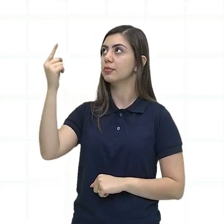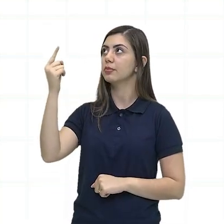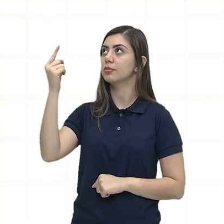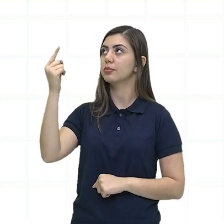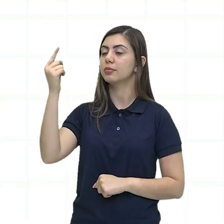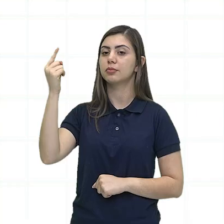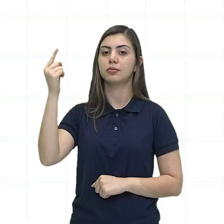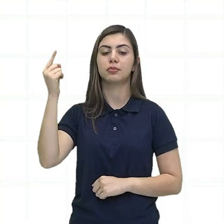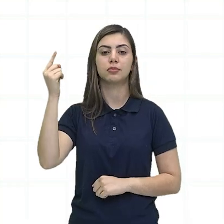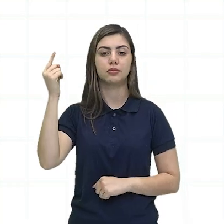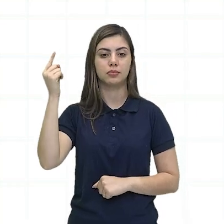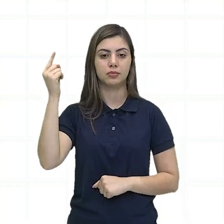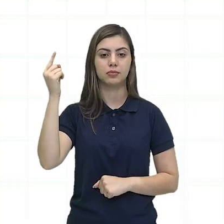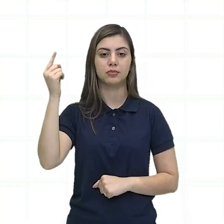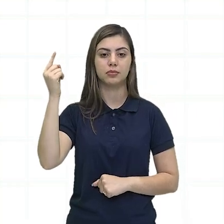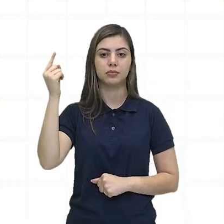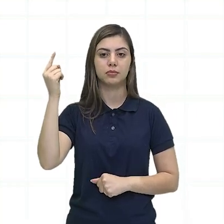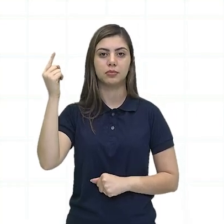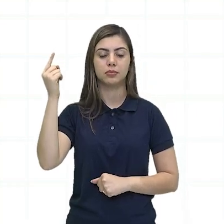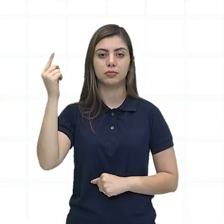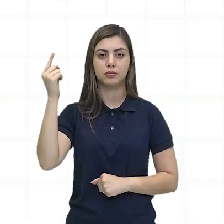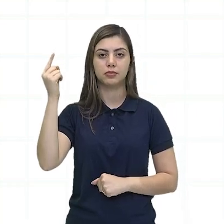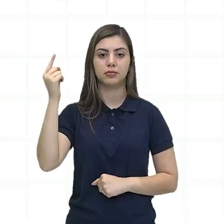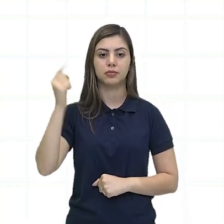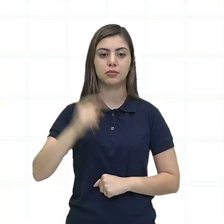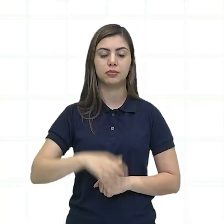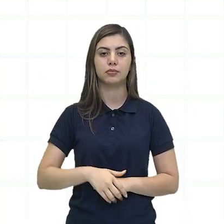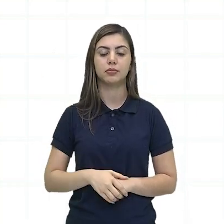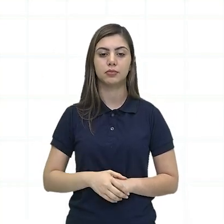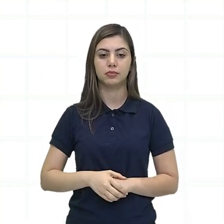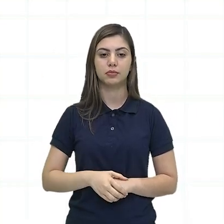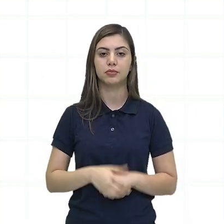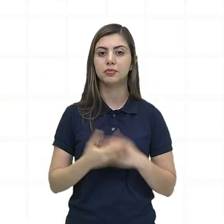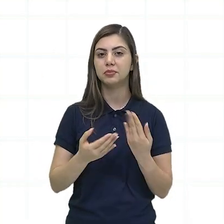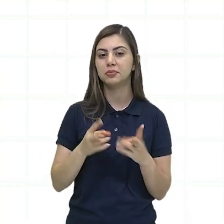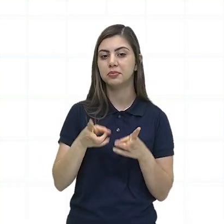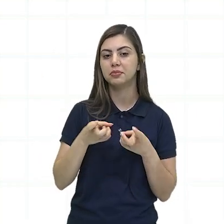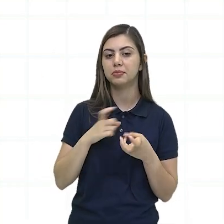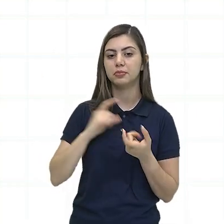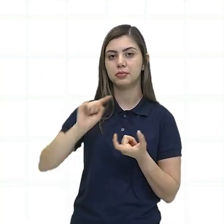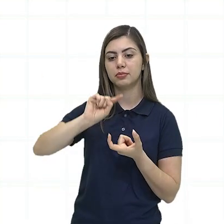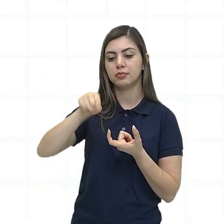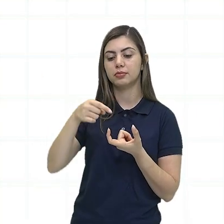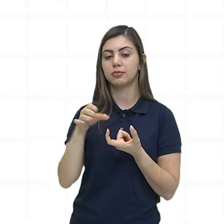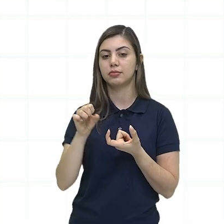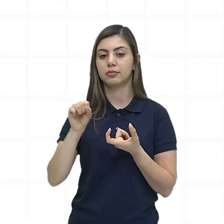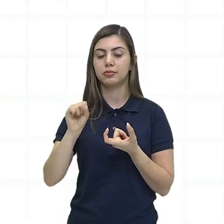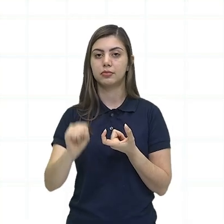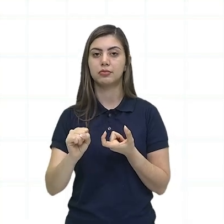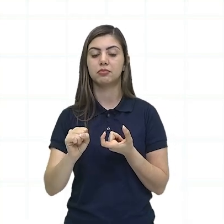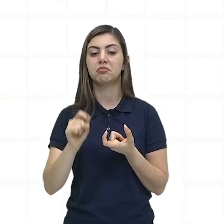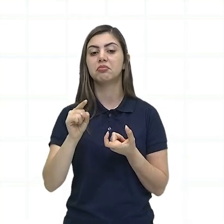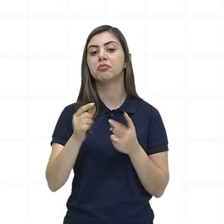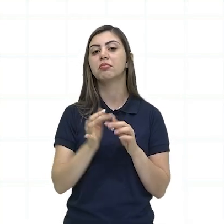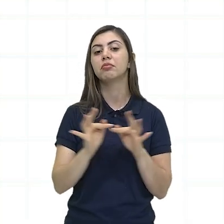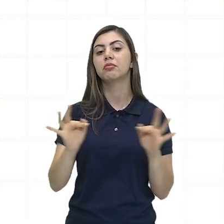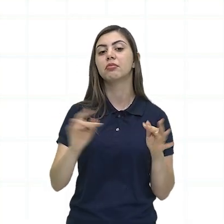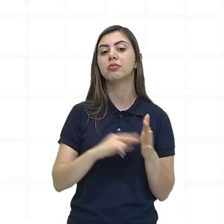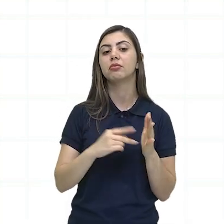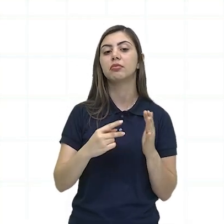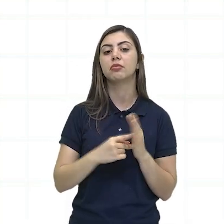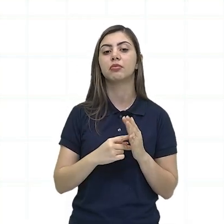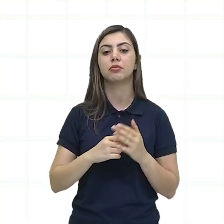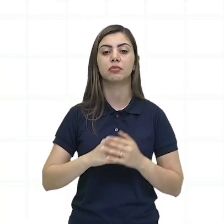This is Mary's watch. Coloquei o apóstrofo e o S e está dizendo assim, esse